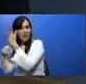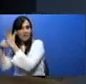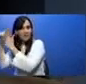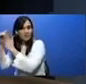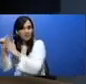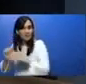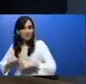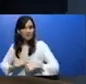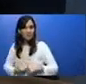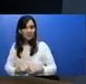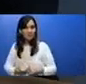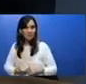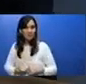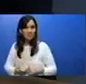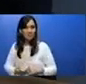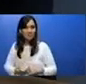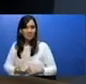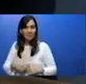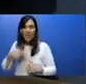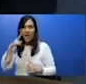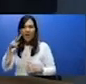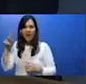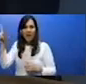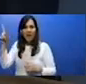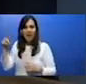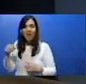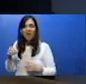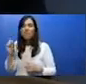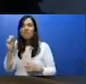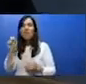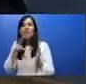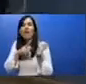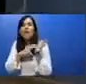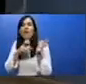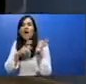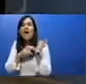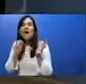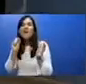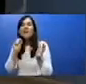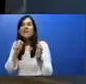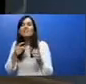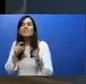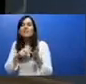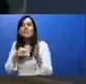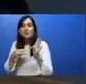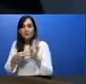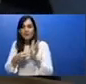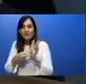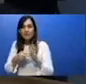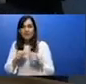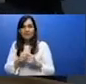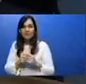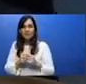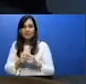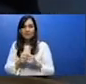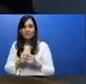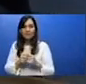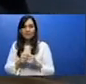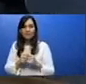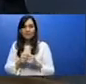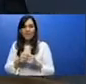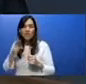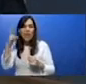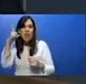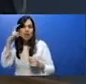o vocabulário da palavrinha trajetória, que significa percorrer um caminho. Gênio